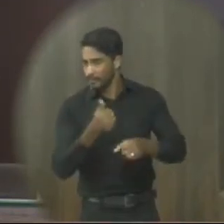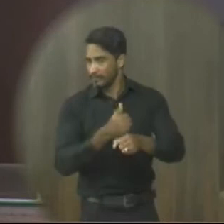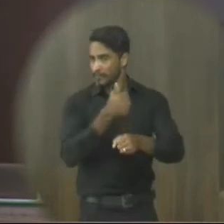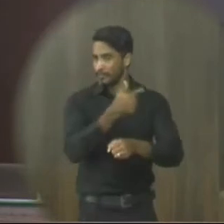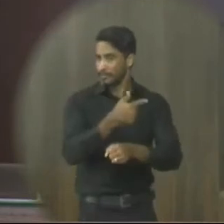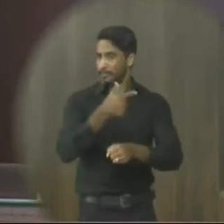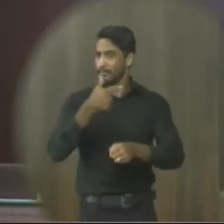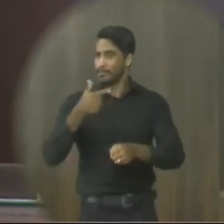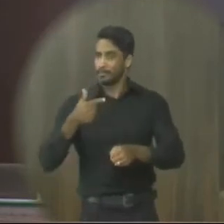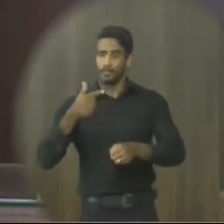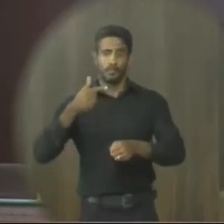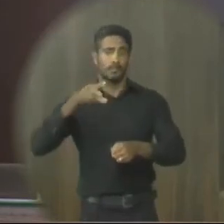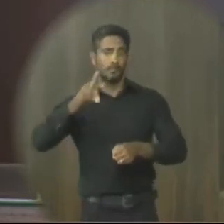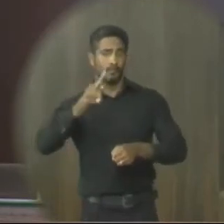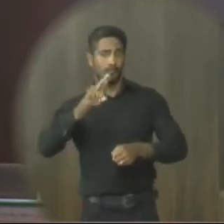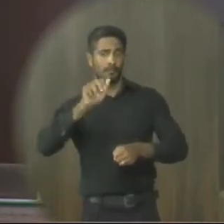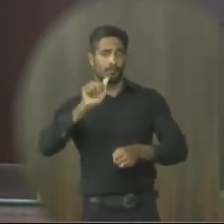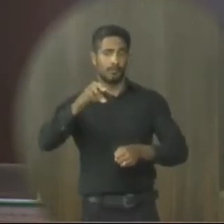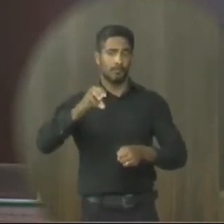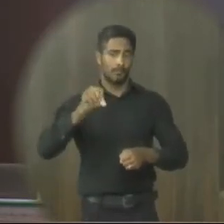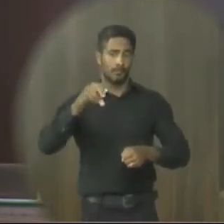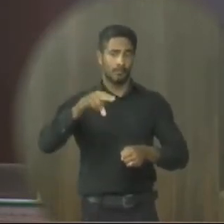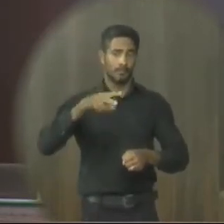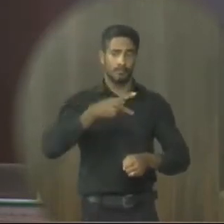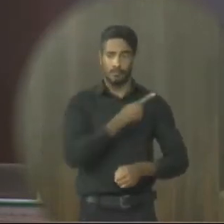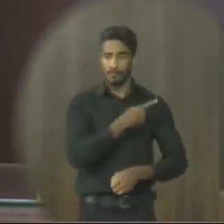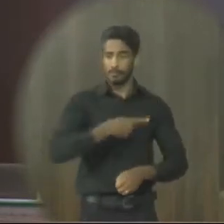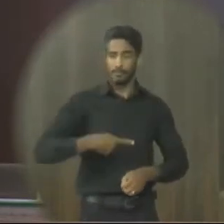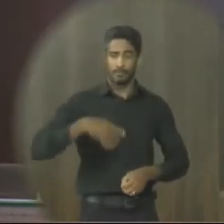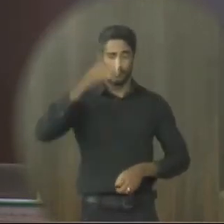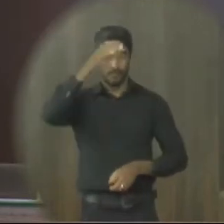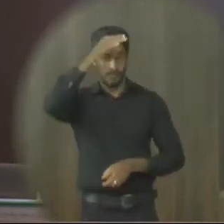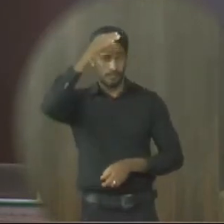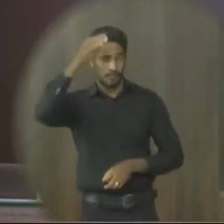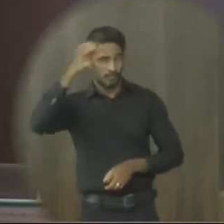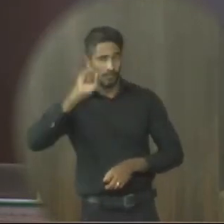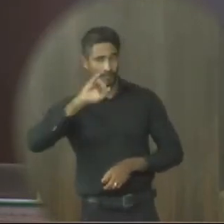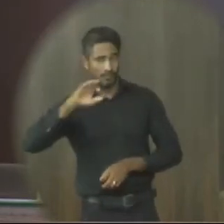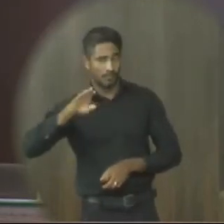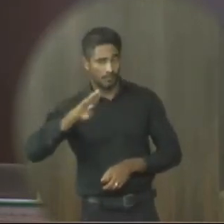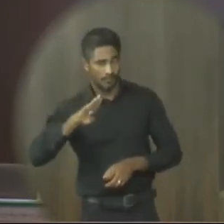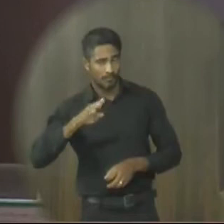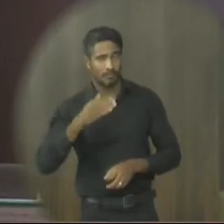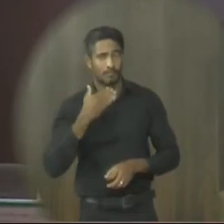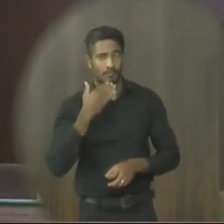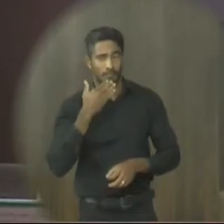066-2022. Excelentíssimo senhor Ramon Alexandre Araújo, presidente da Câmara Municipal de Janaúba.